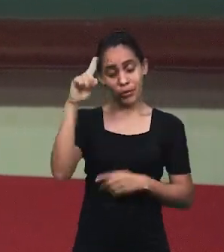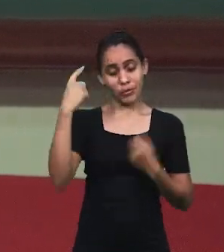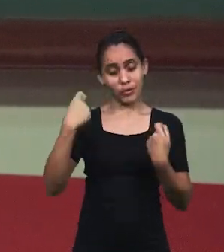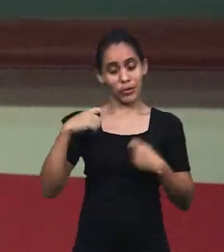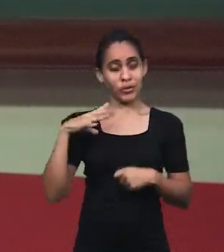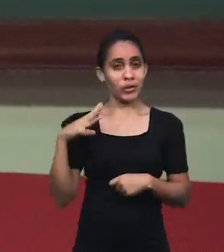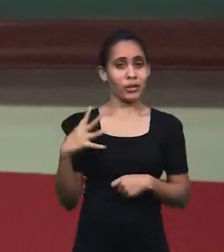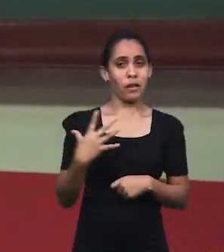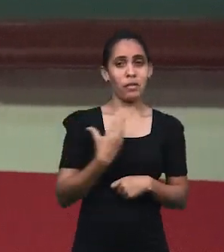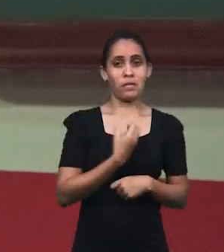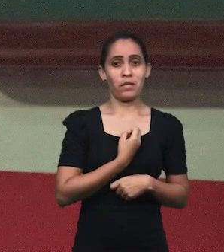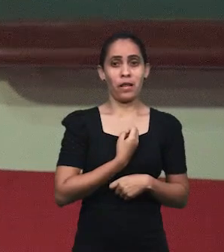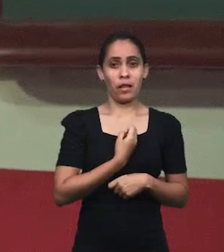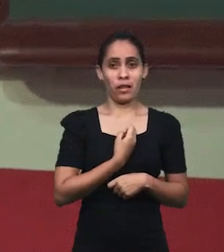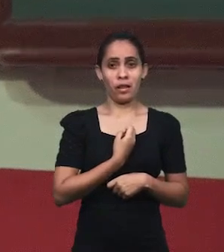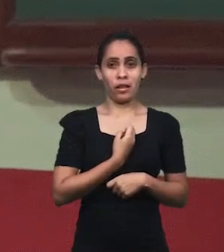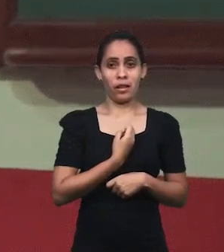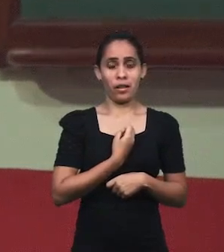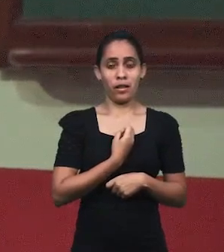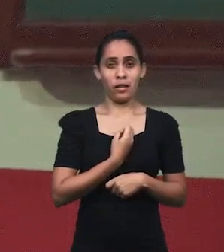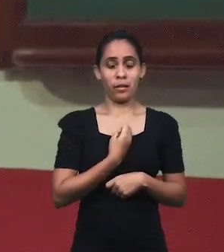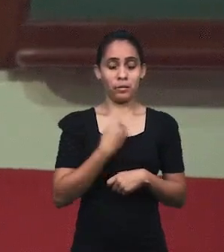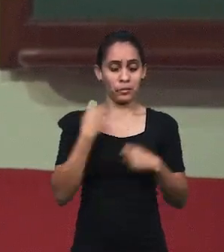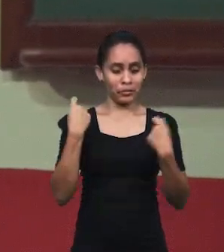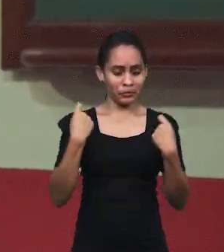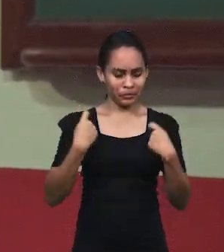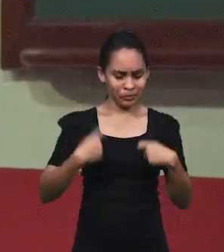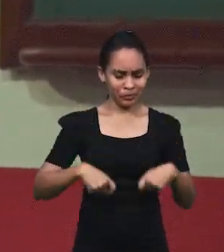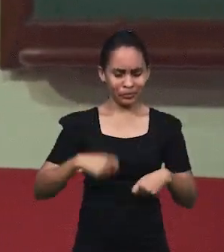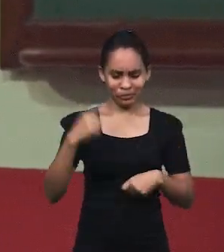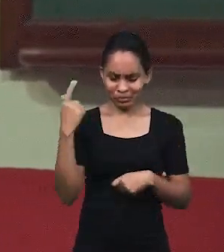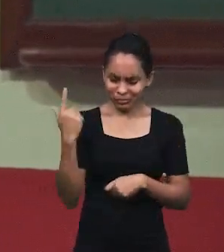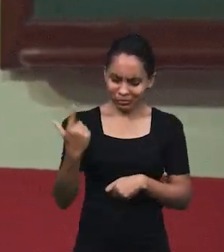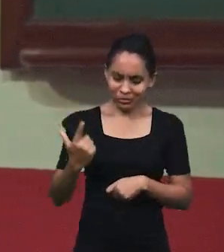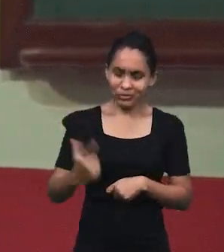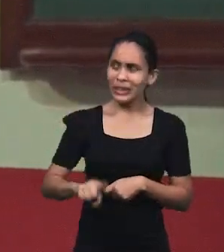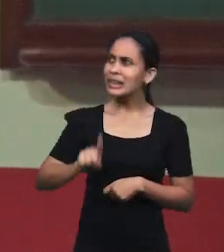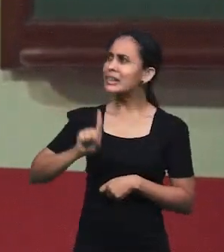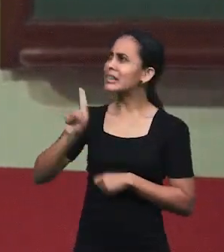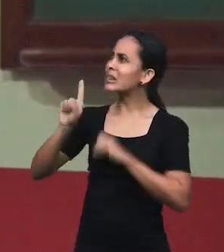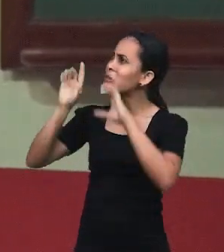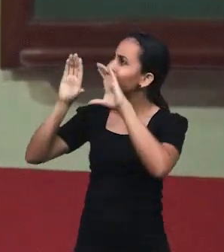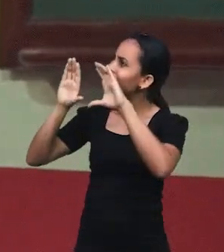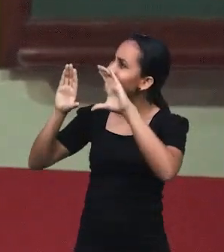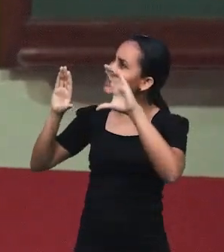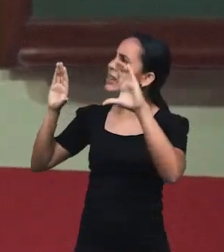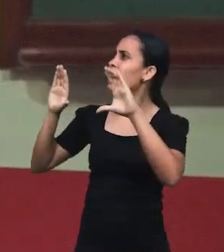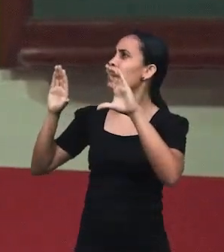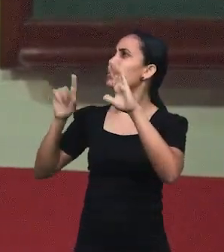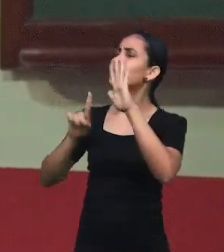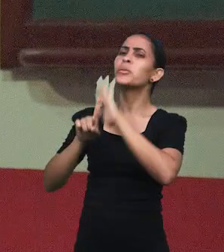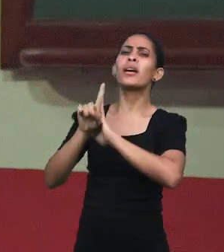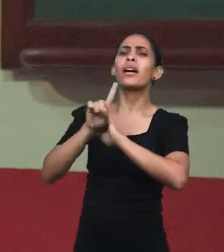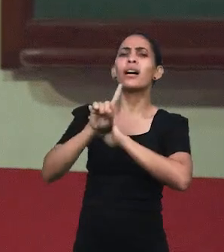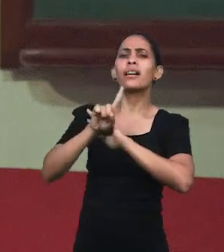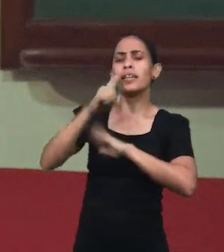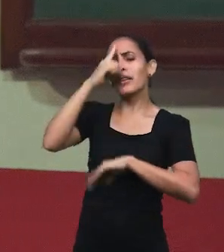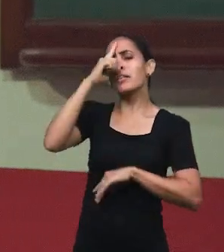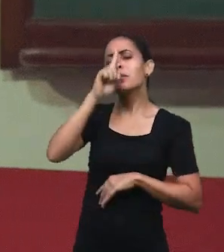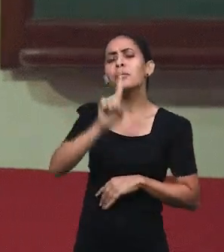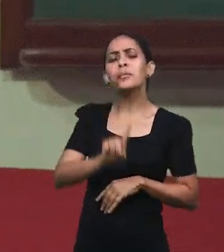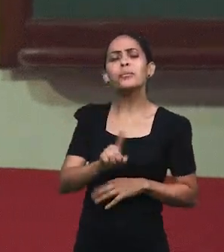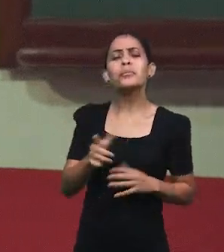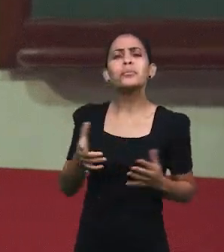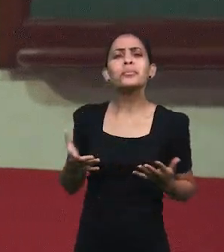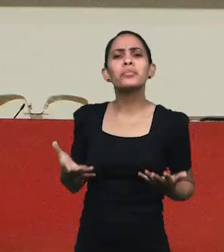E Deus agora precisava salvar o homem, trazer o homem de perto. E houve um clamor que ecoou no céu, diz o profeta Isaías: a quem